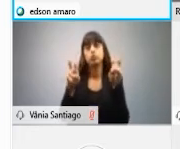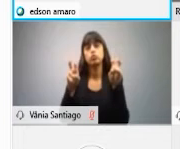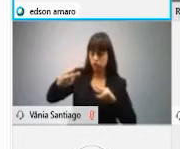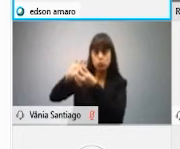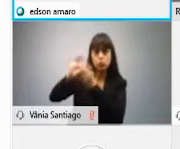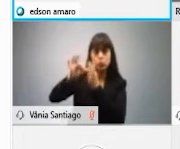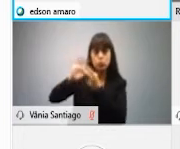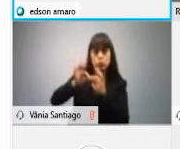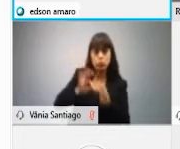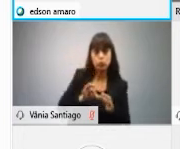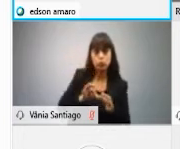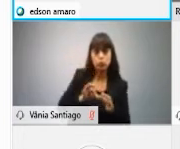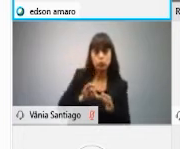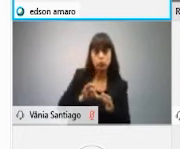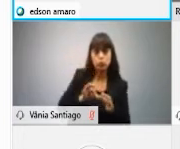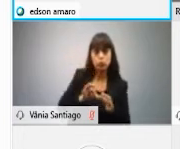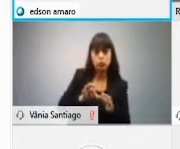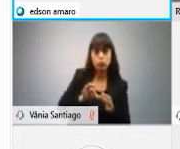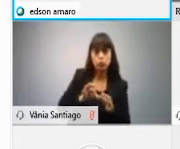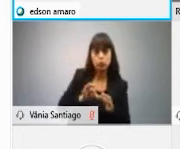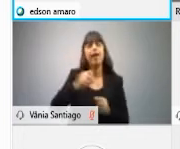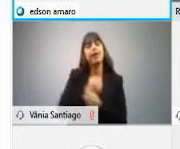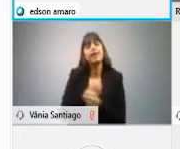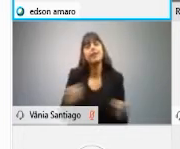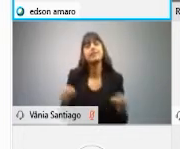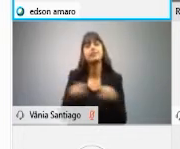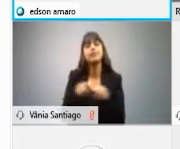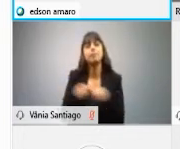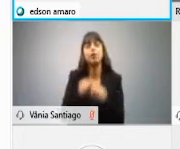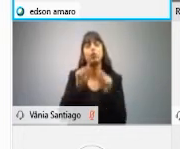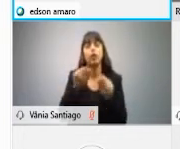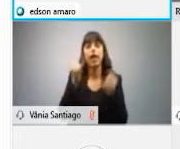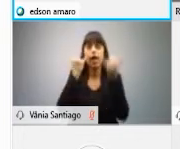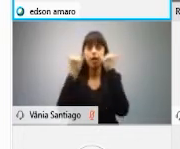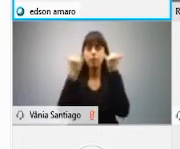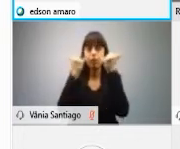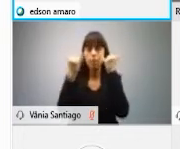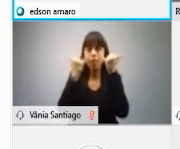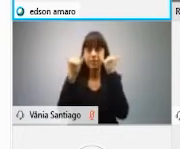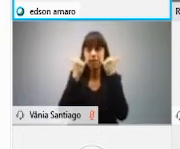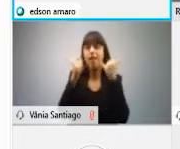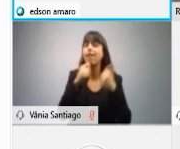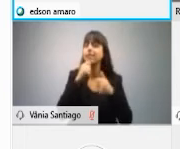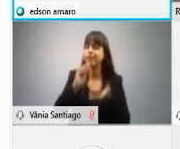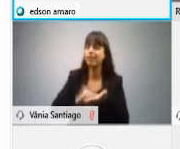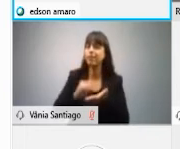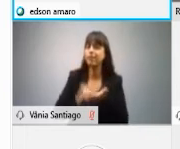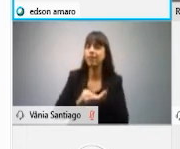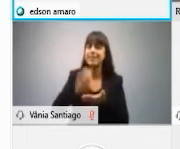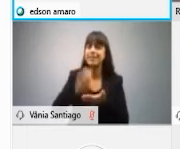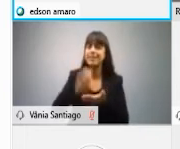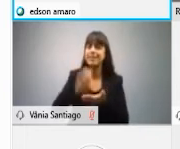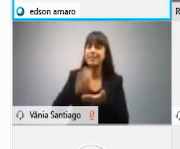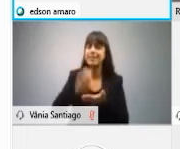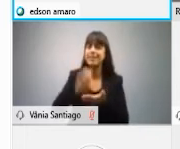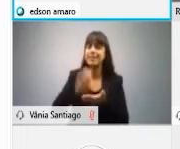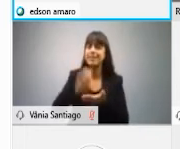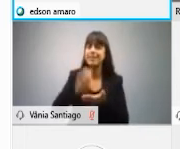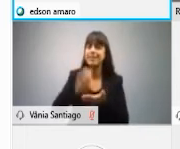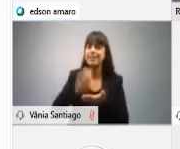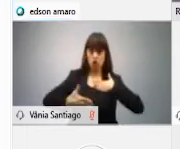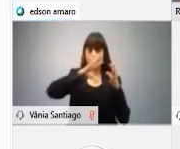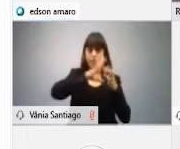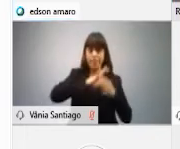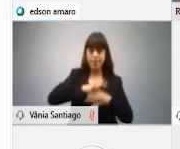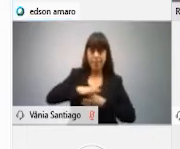além de ser muito grande, ela é ínfima pensando em todas as organelas que convivem com uma